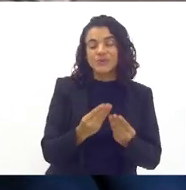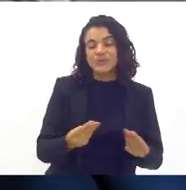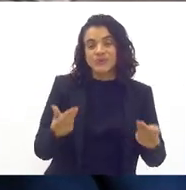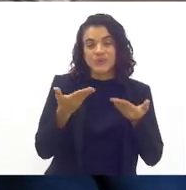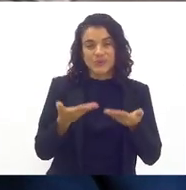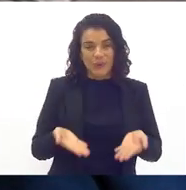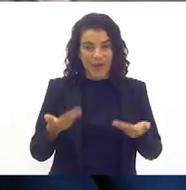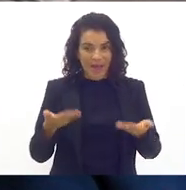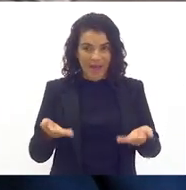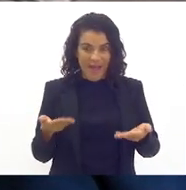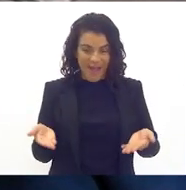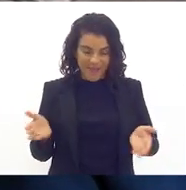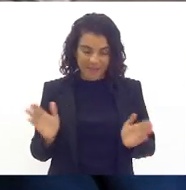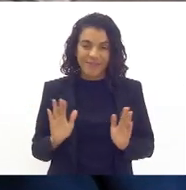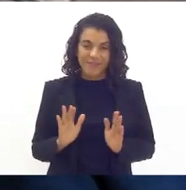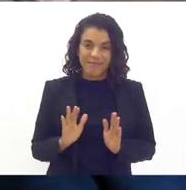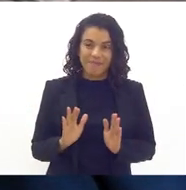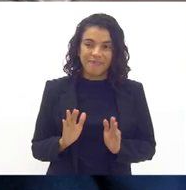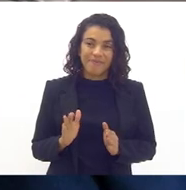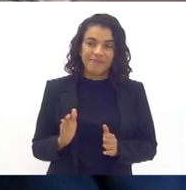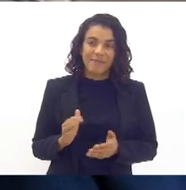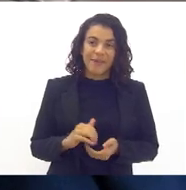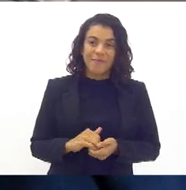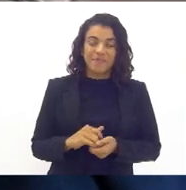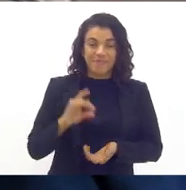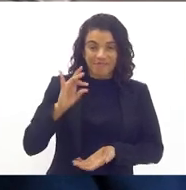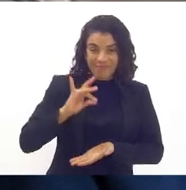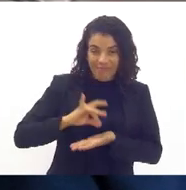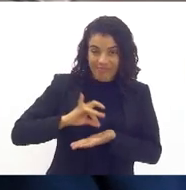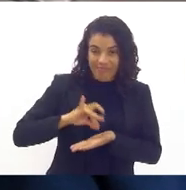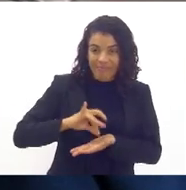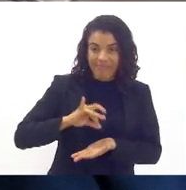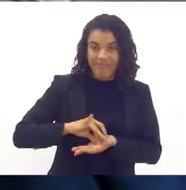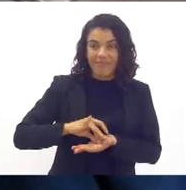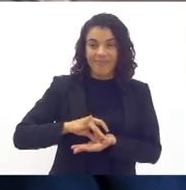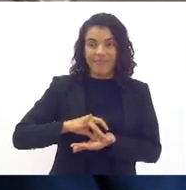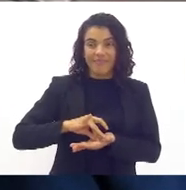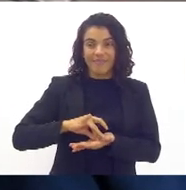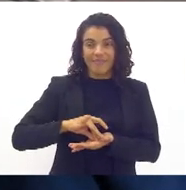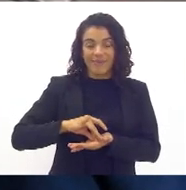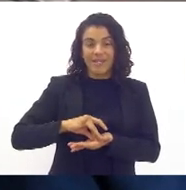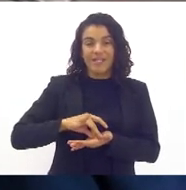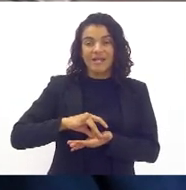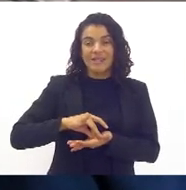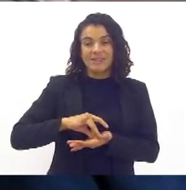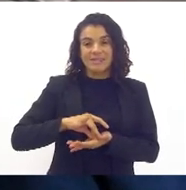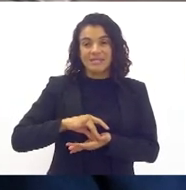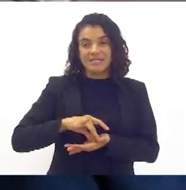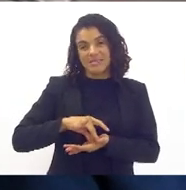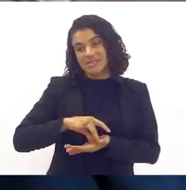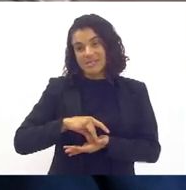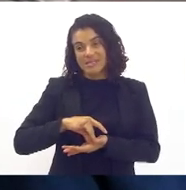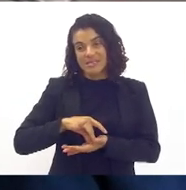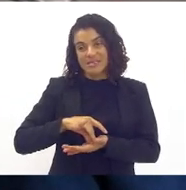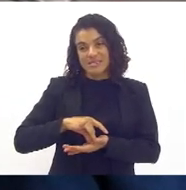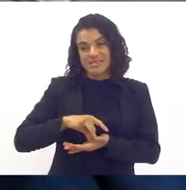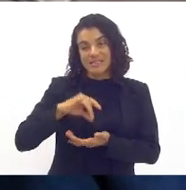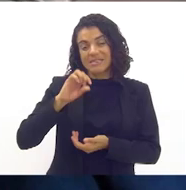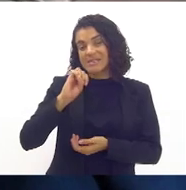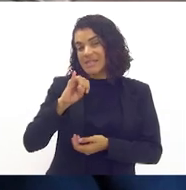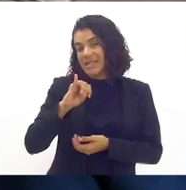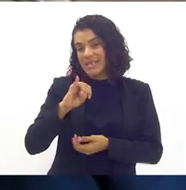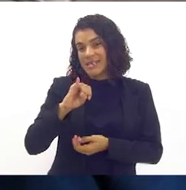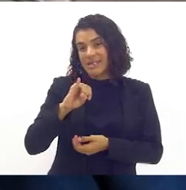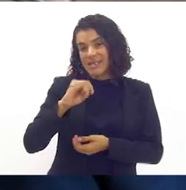cada uma, aproximadamente. Então, na verdade, se eu trouxer